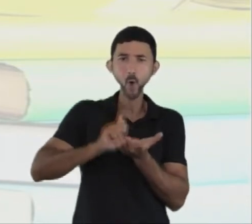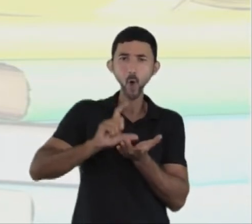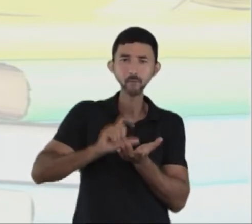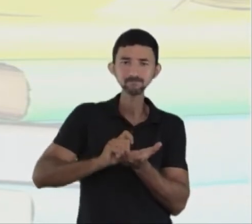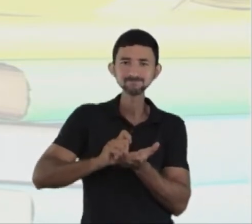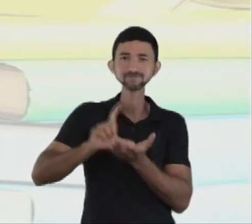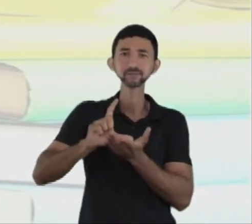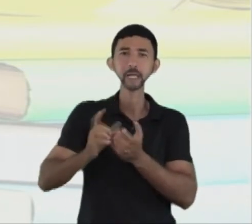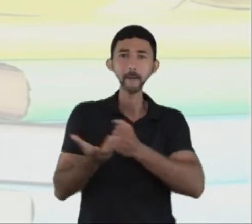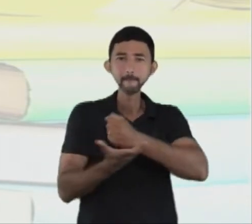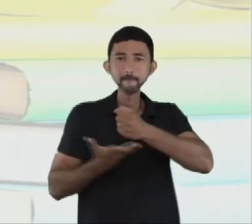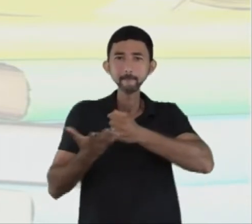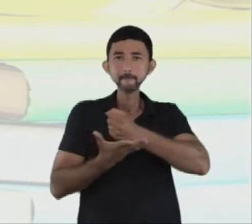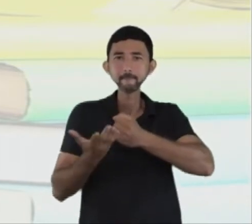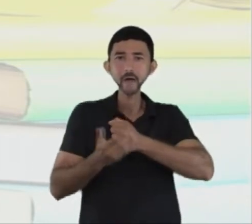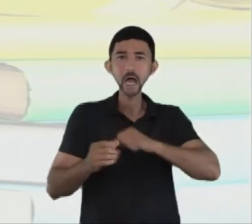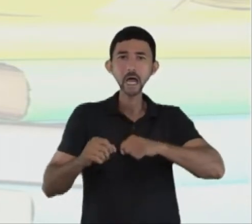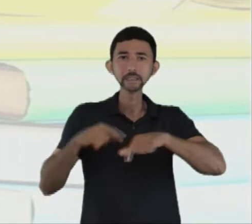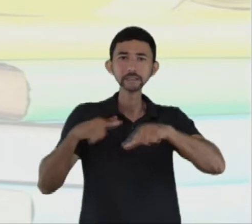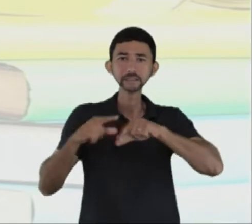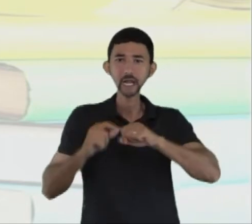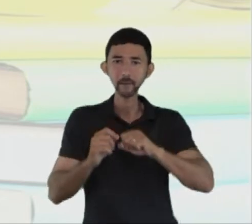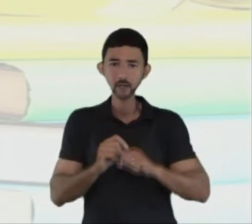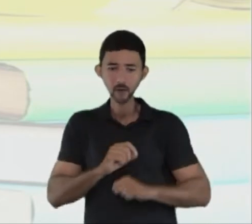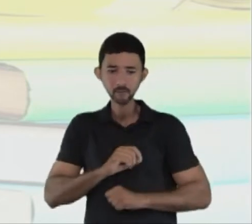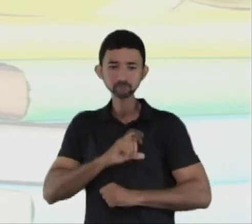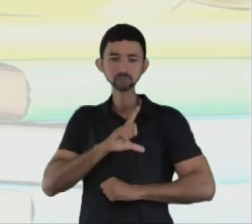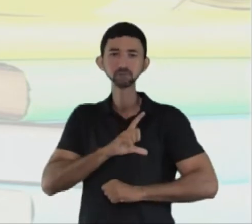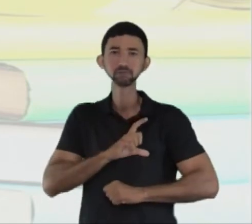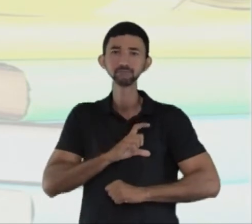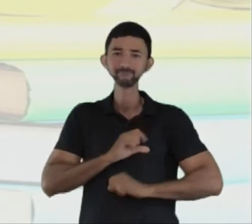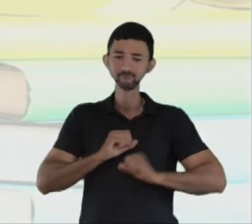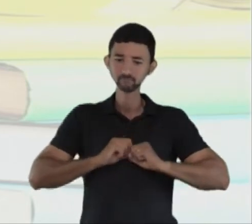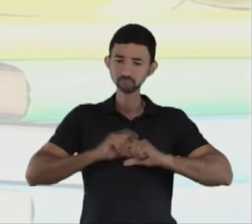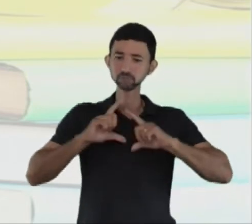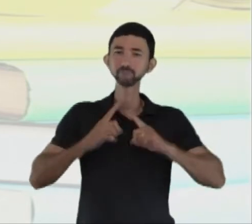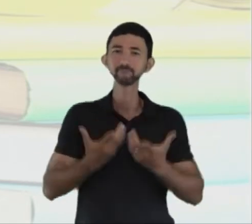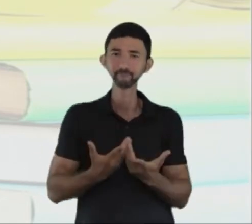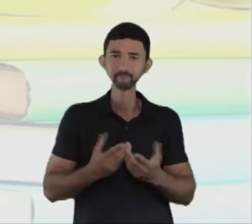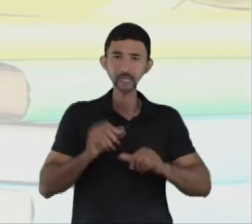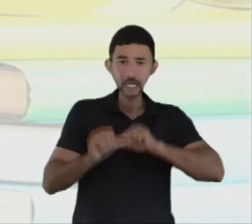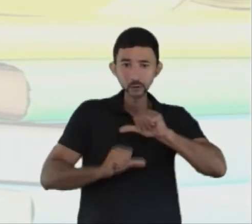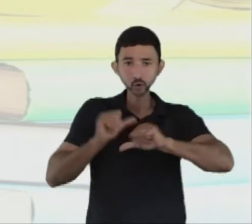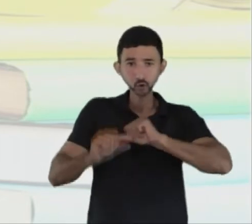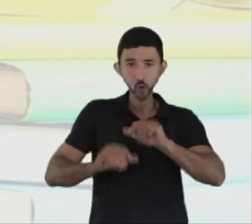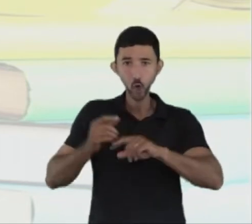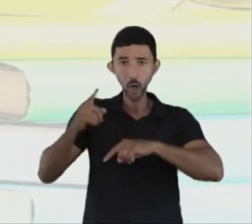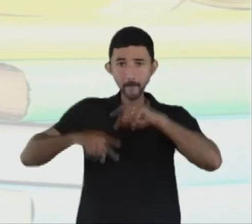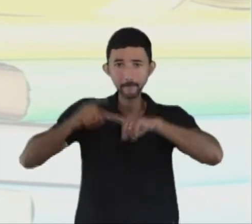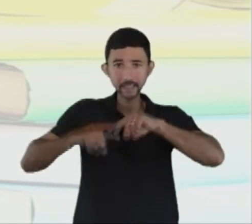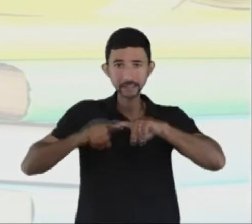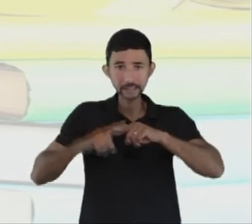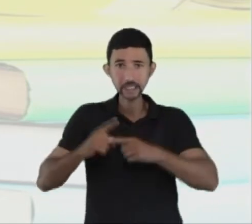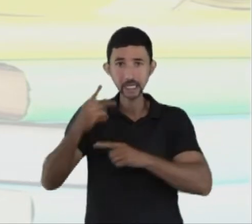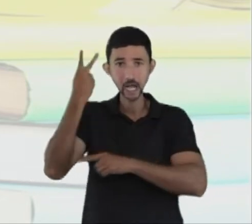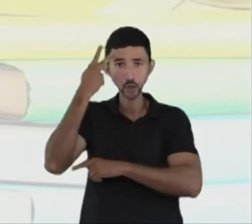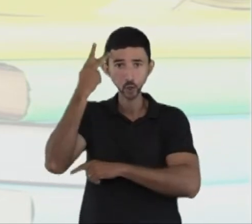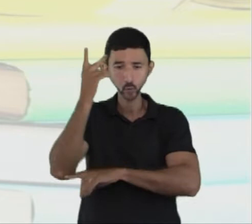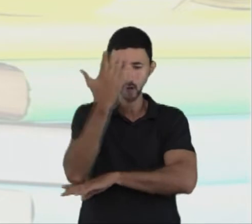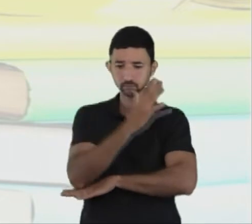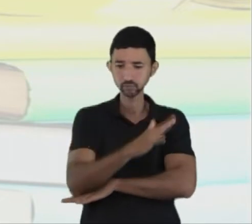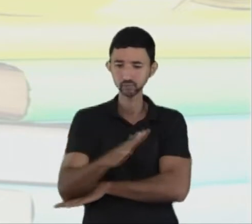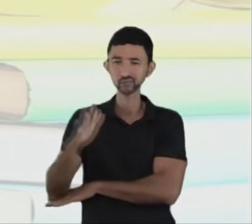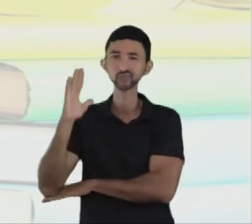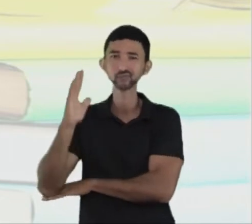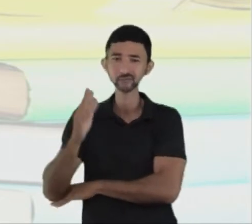aumentados com base numa atividade que gera uma riqueza muito maior, né? Porque transforma mais recursos naturais em produtos que podem